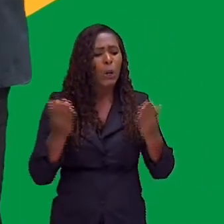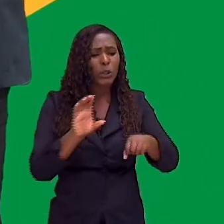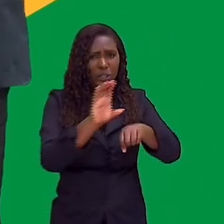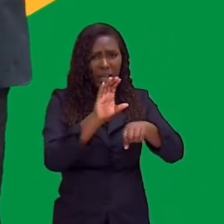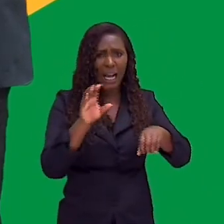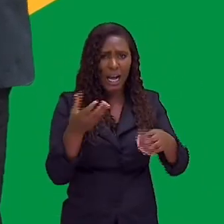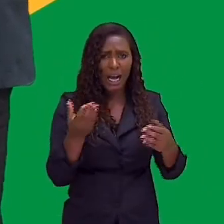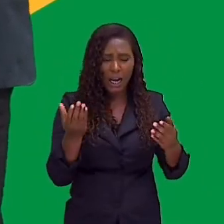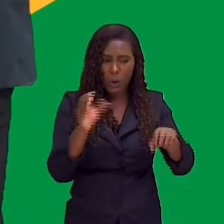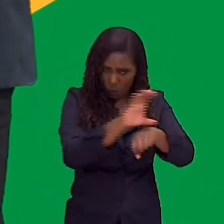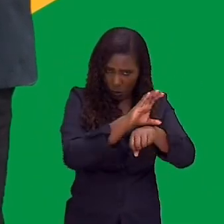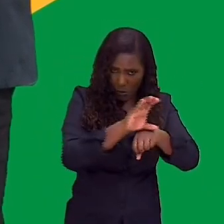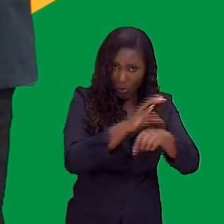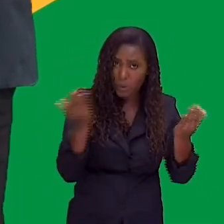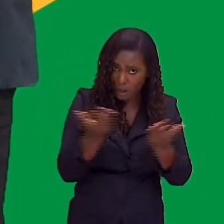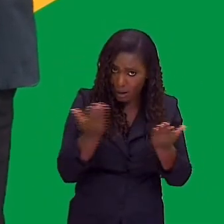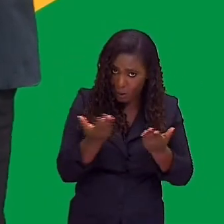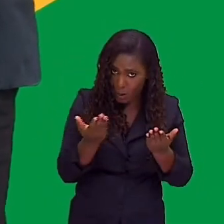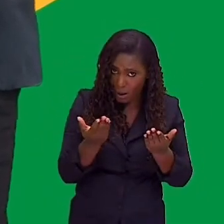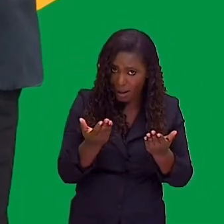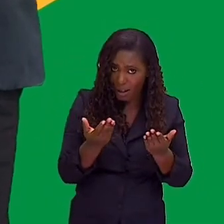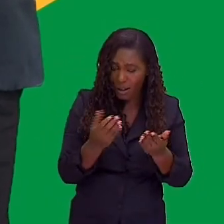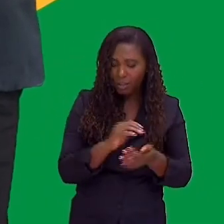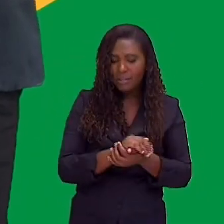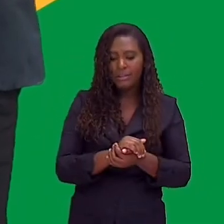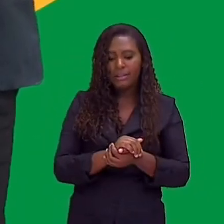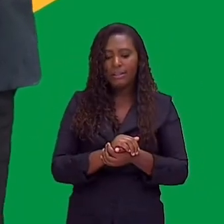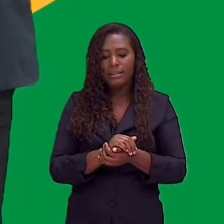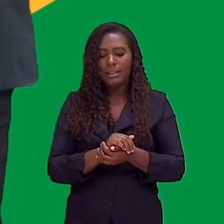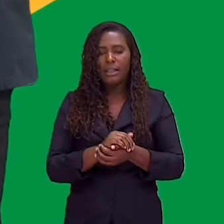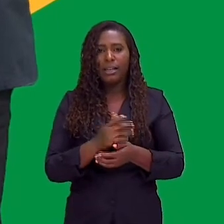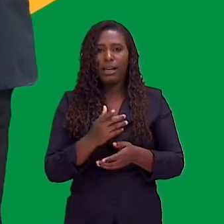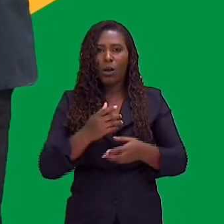da pandemia do Covid-19.